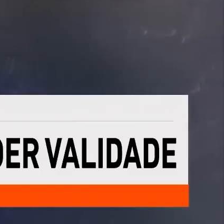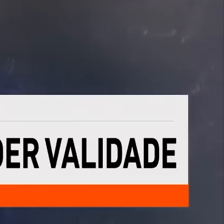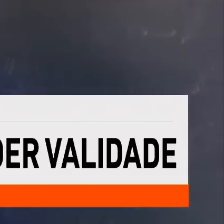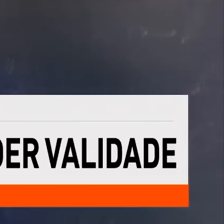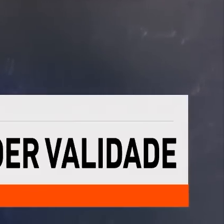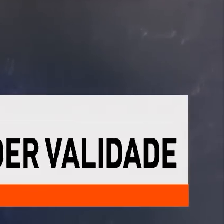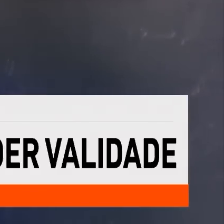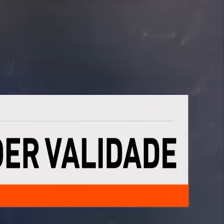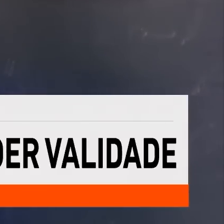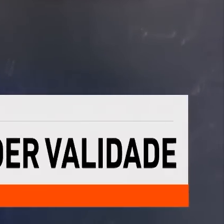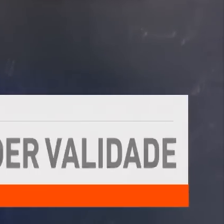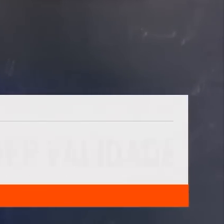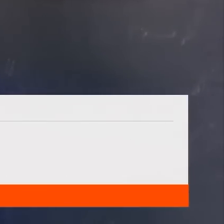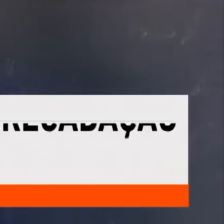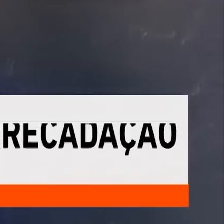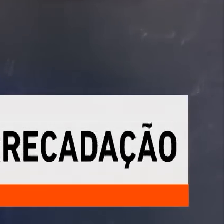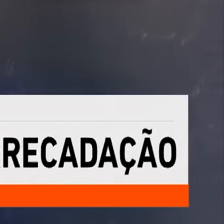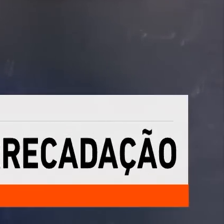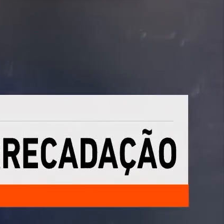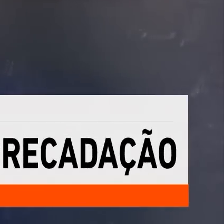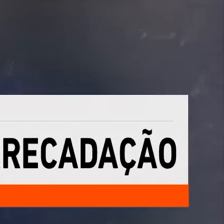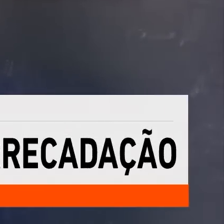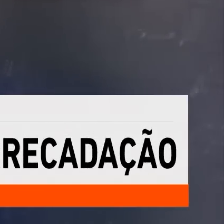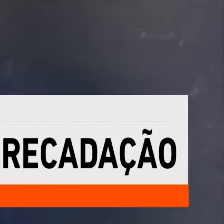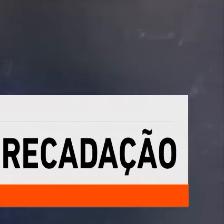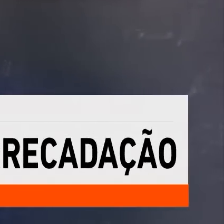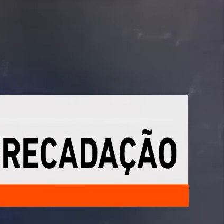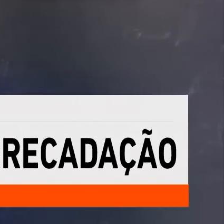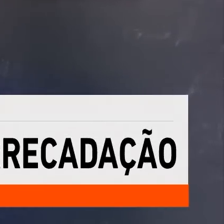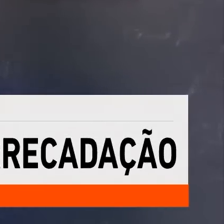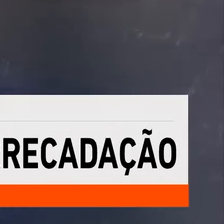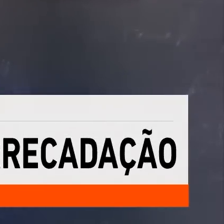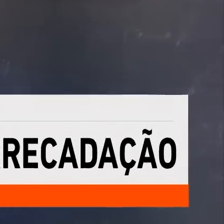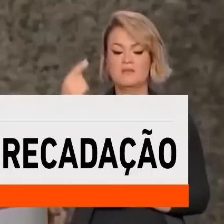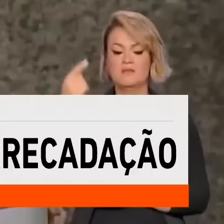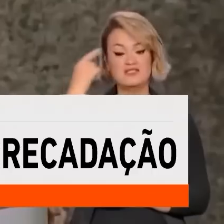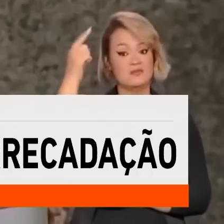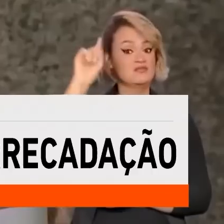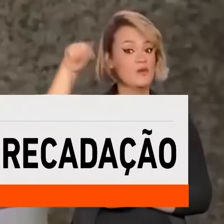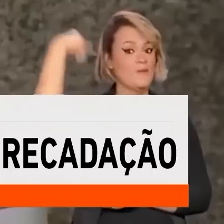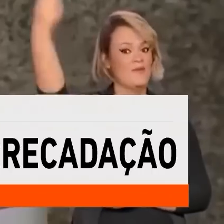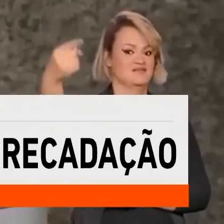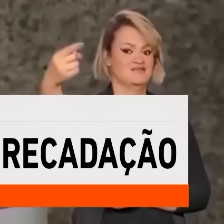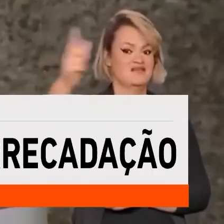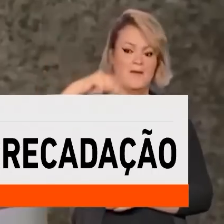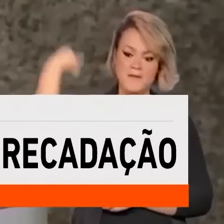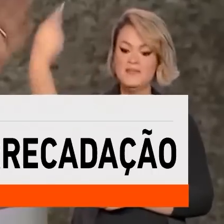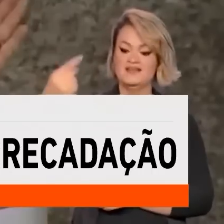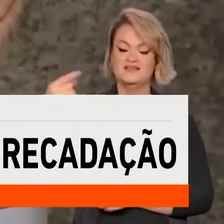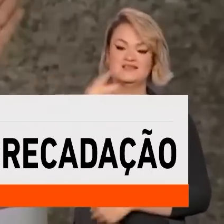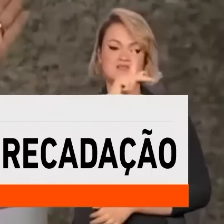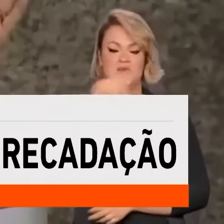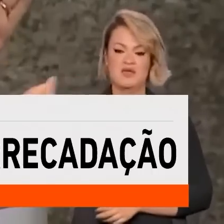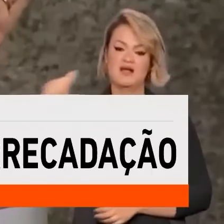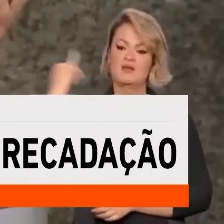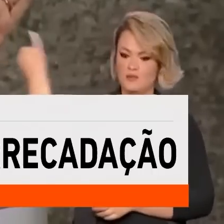Tebet, diz que há dificuldades em cortar gastos. Monteiro, ouviu isso? Em